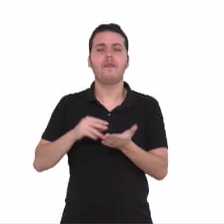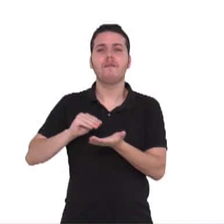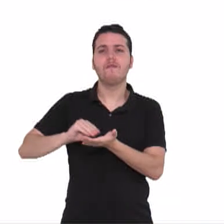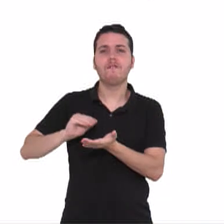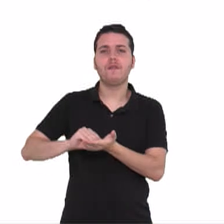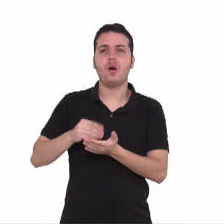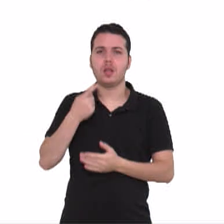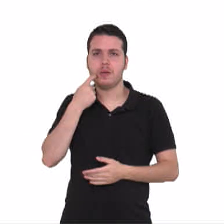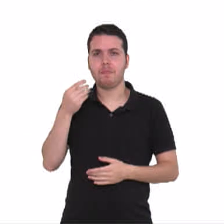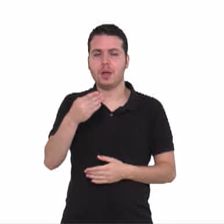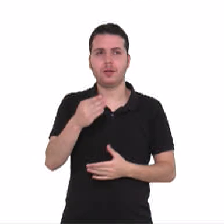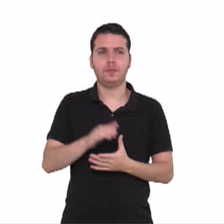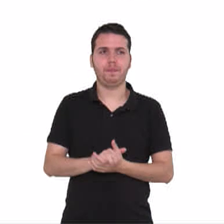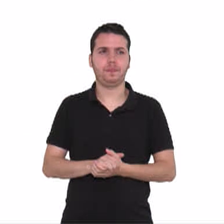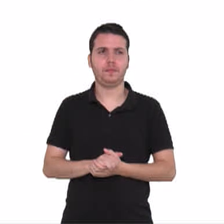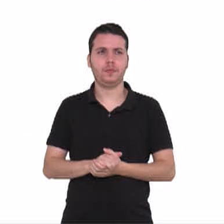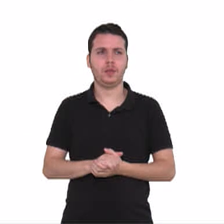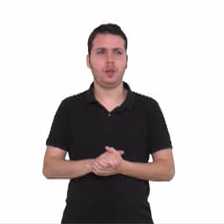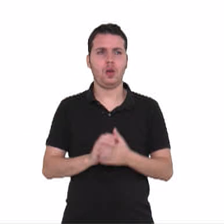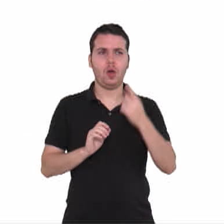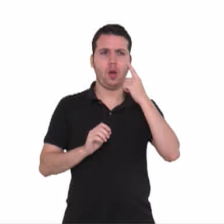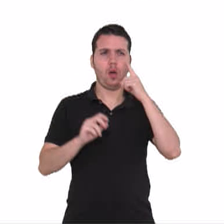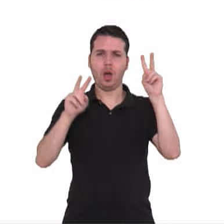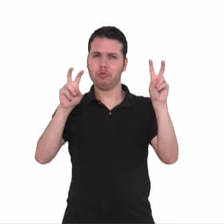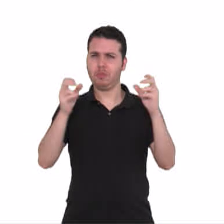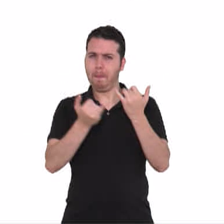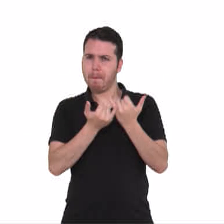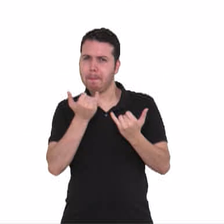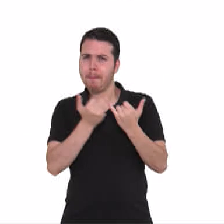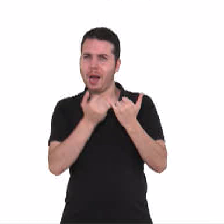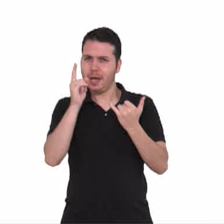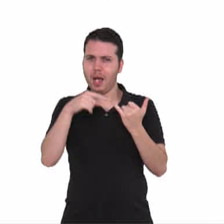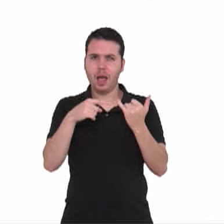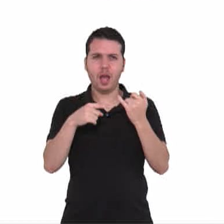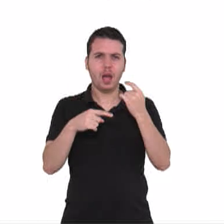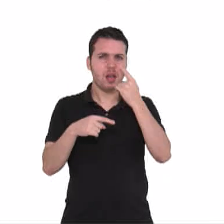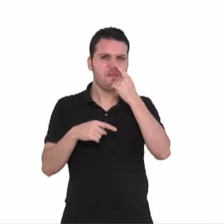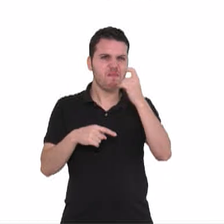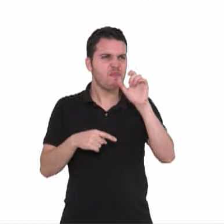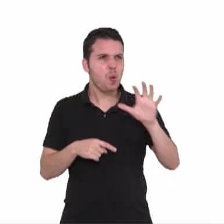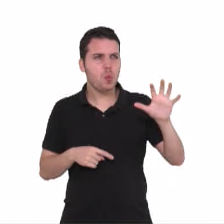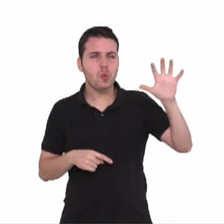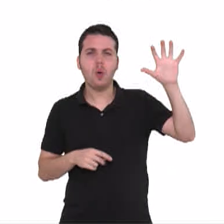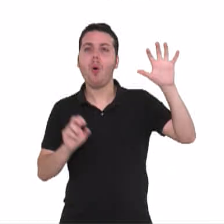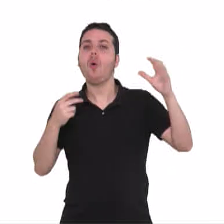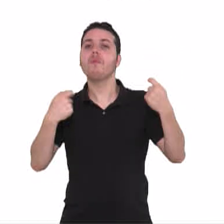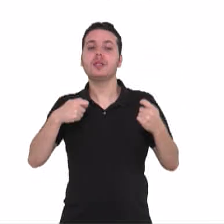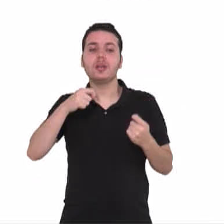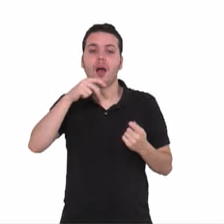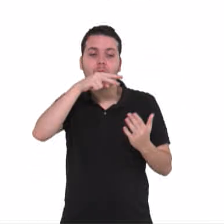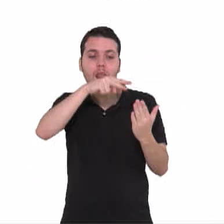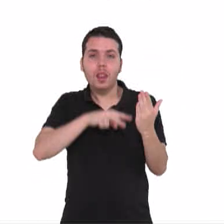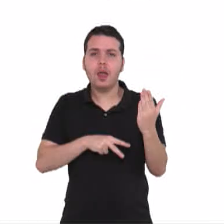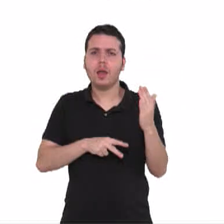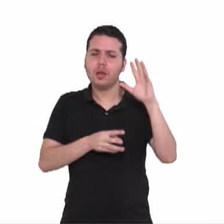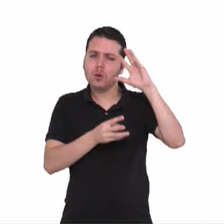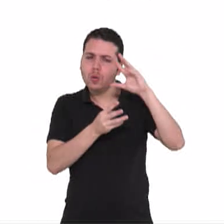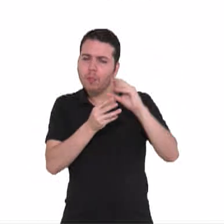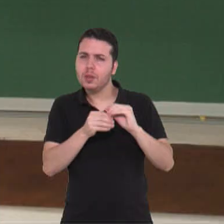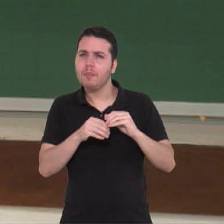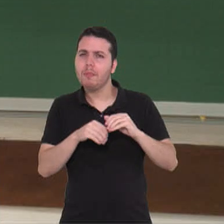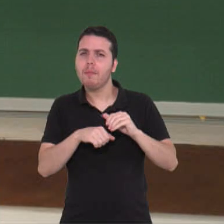é poluição. Parece que é poluição o assunto, eu tenho que ler, eu tenho que fazer uma inferência, uma leitura maior em